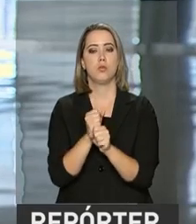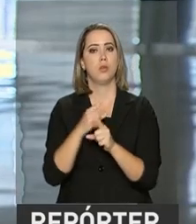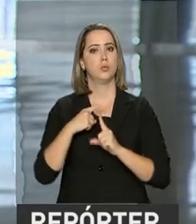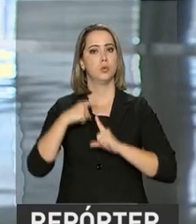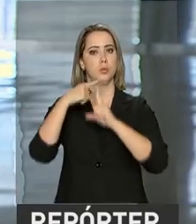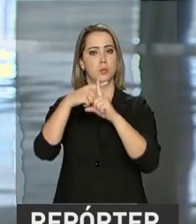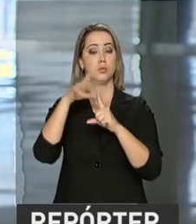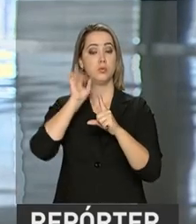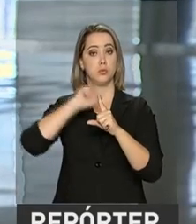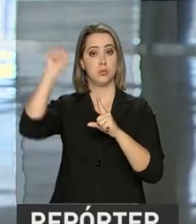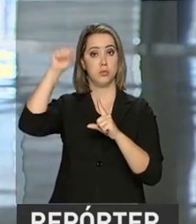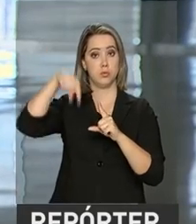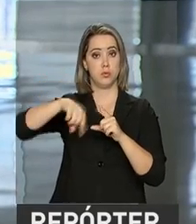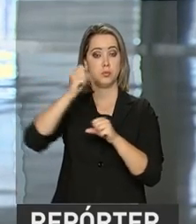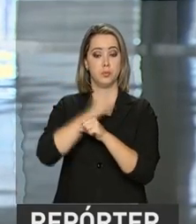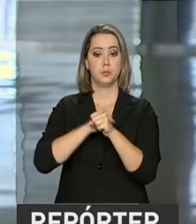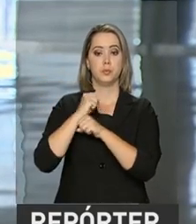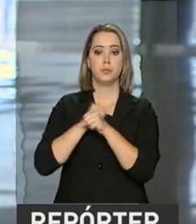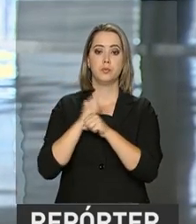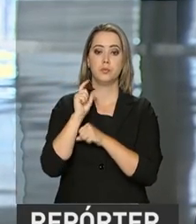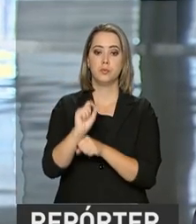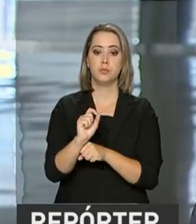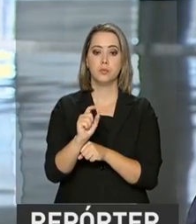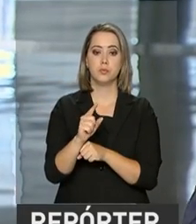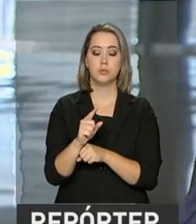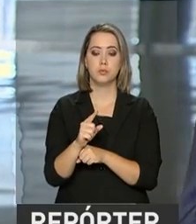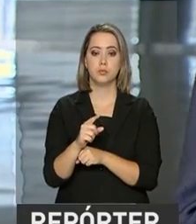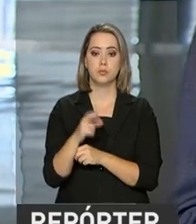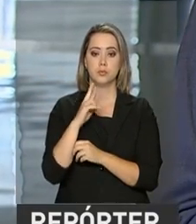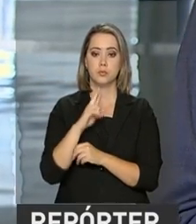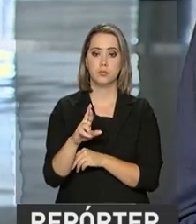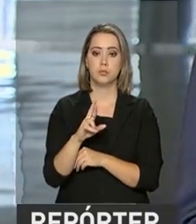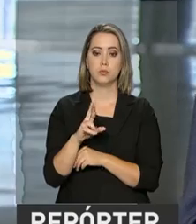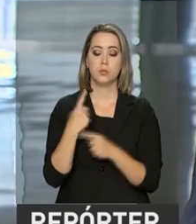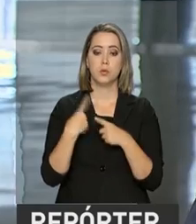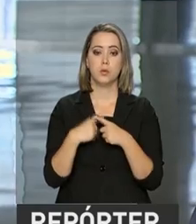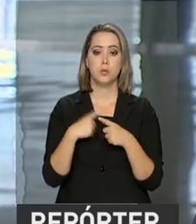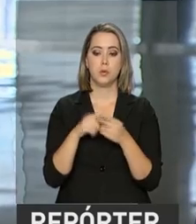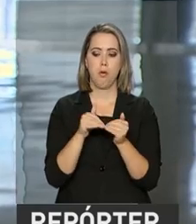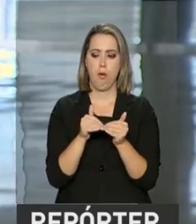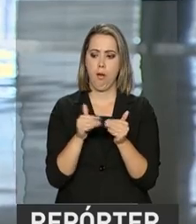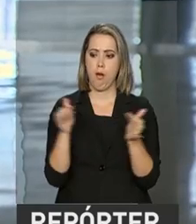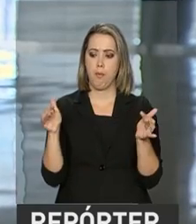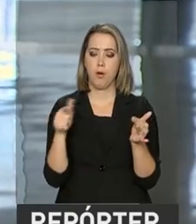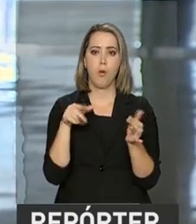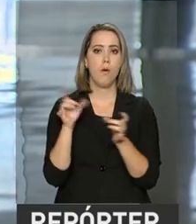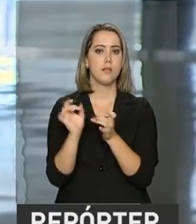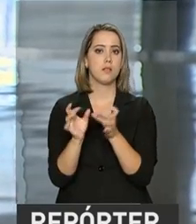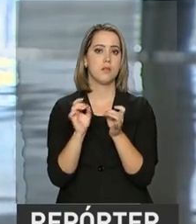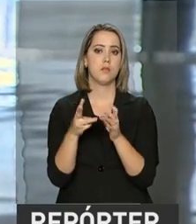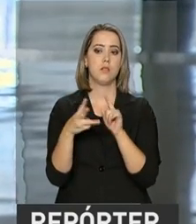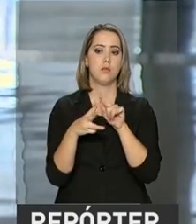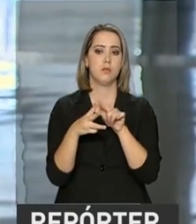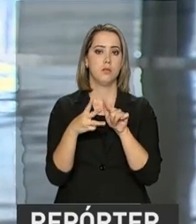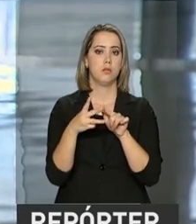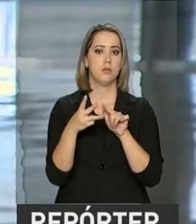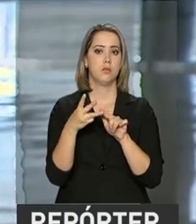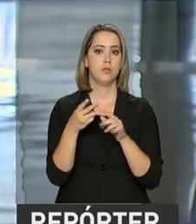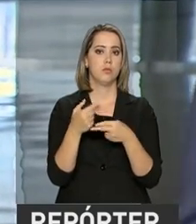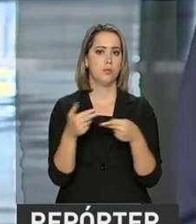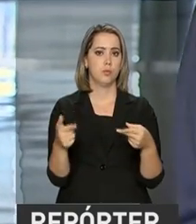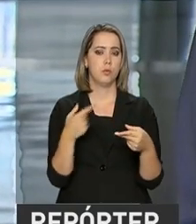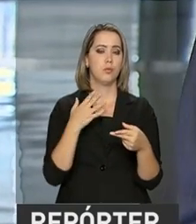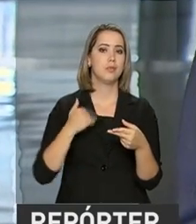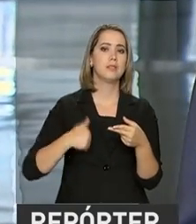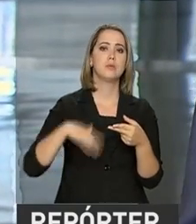em abril deste ano ele foi registrado graças à ampliação nas vendas dos três produtos que fazem